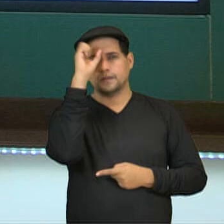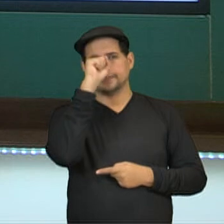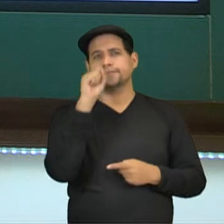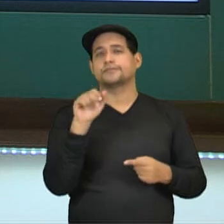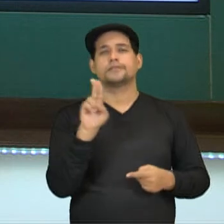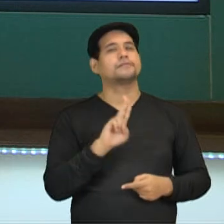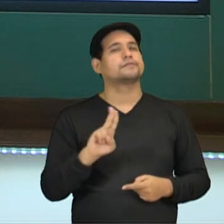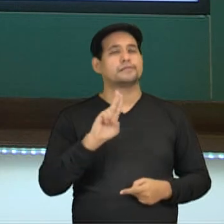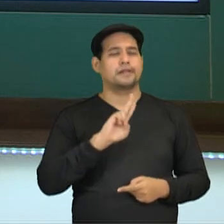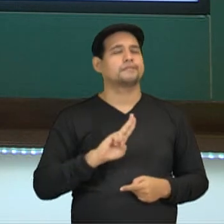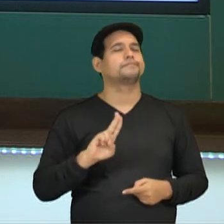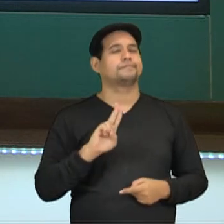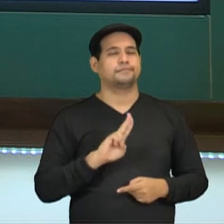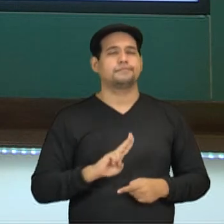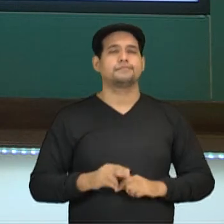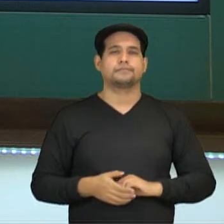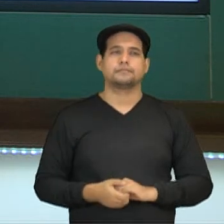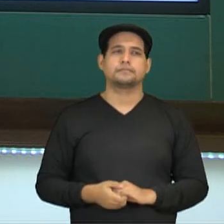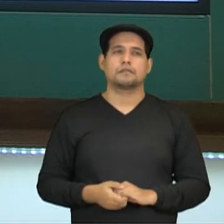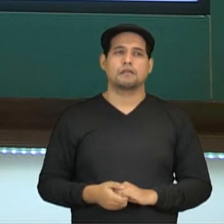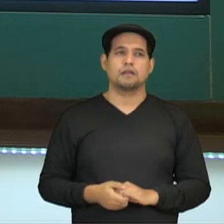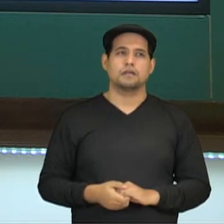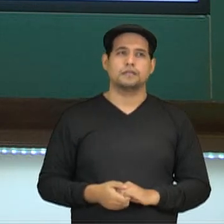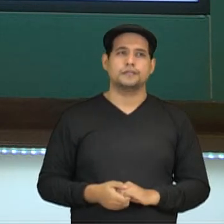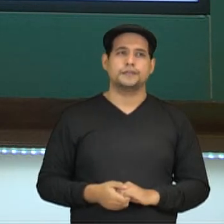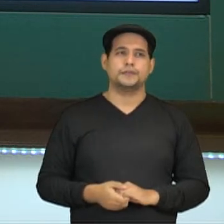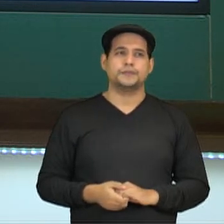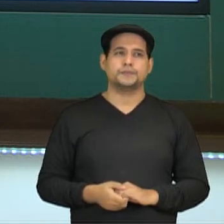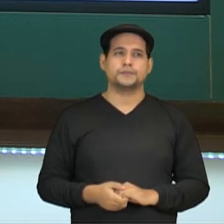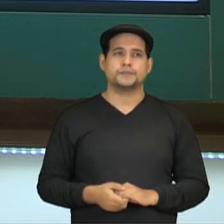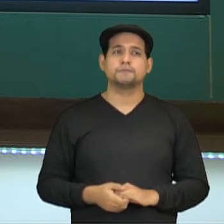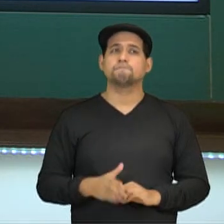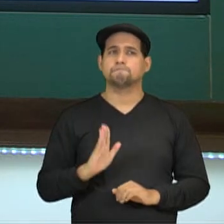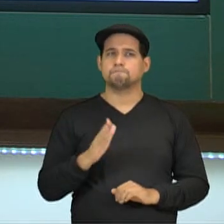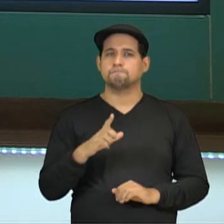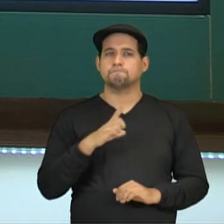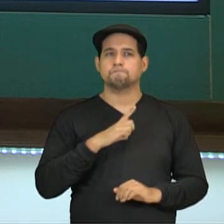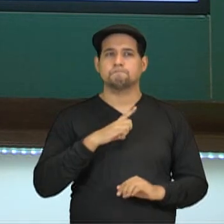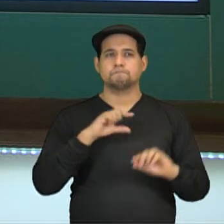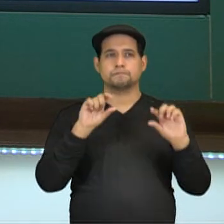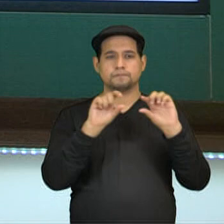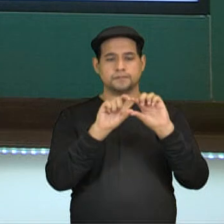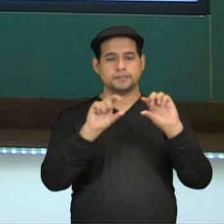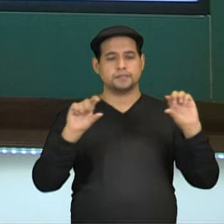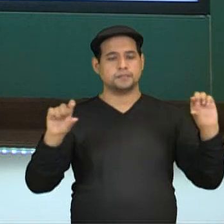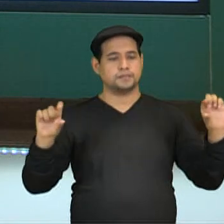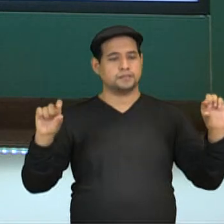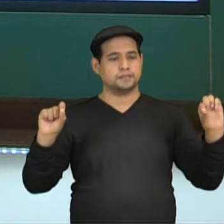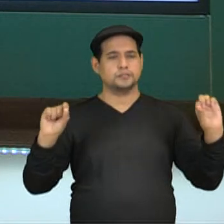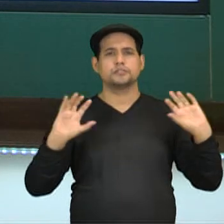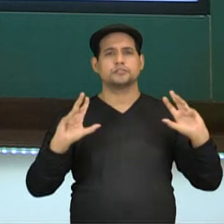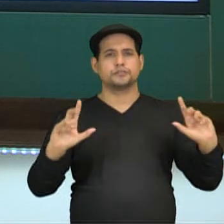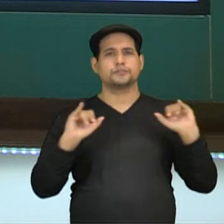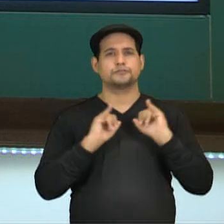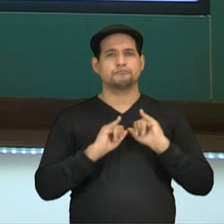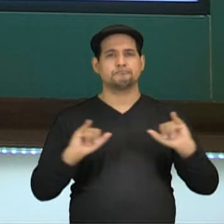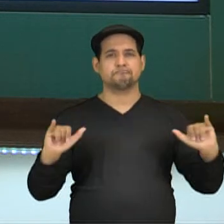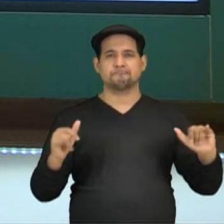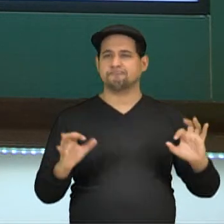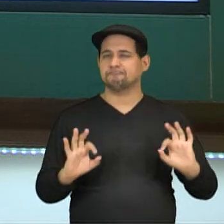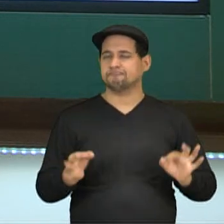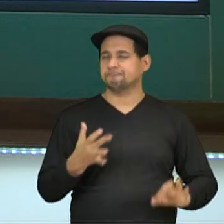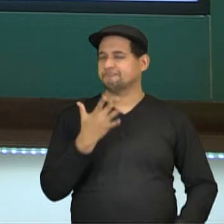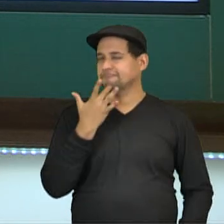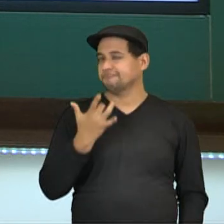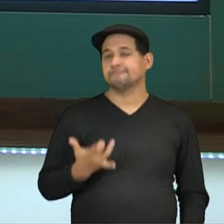usar bastante ela, ok? Então, beleza, tendo ela e tendo todos esses dados, ficou, ó,